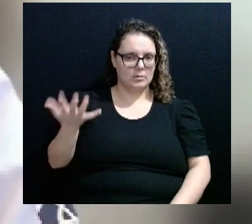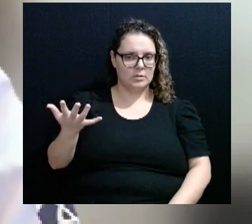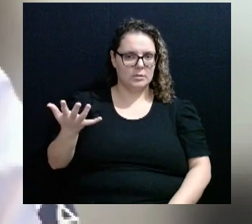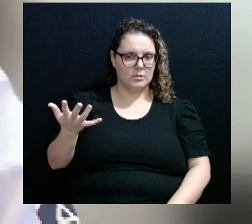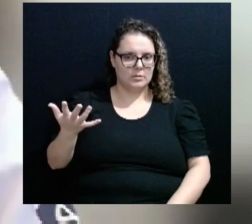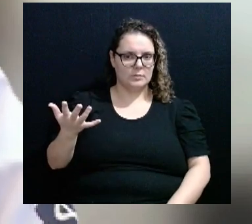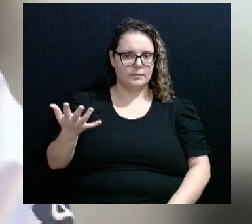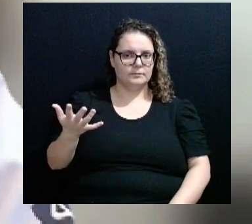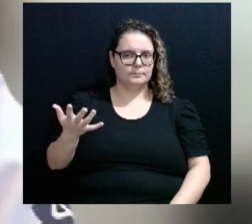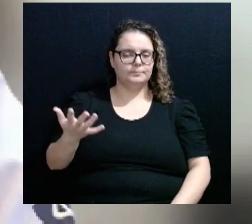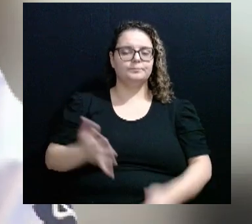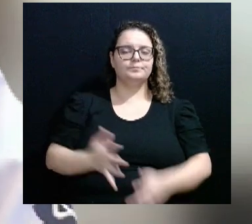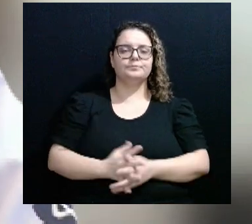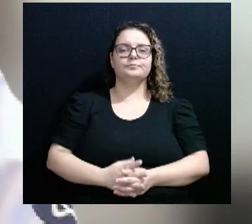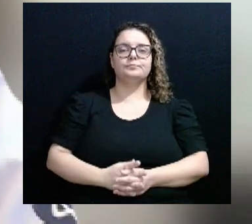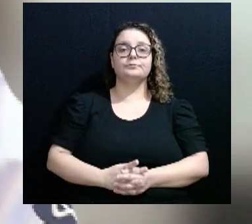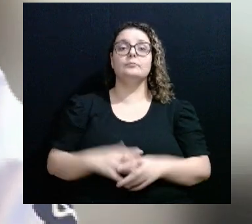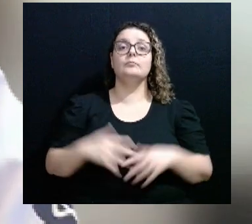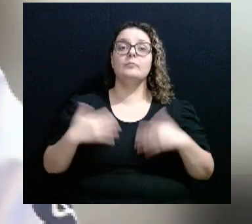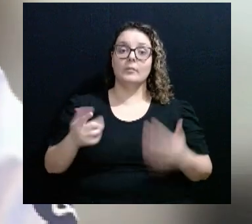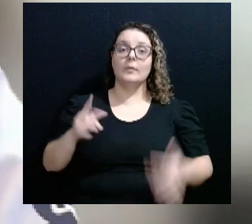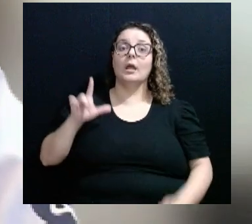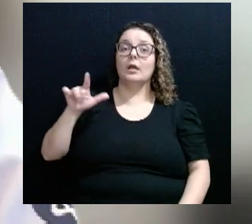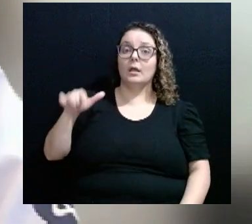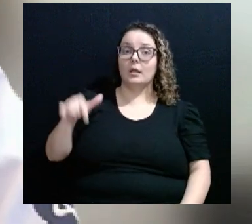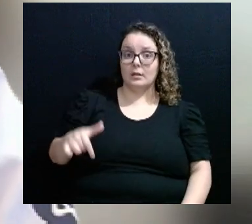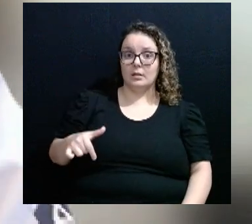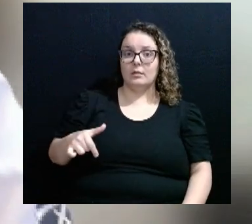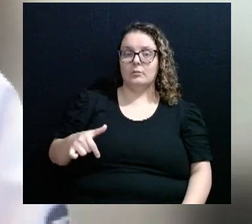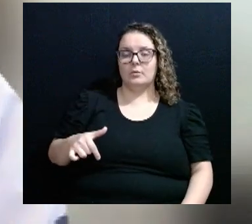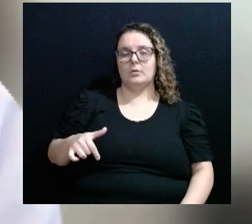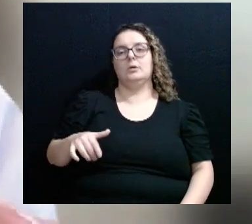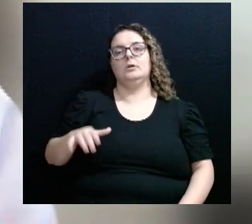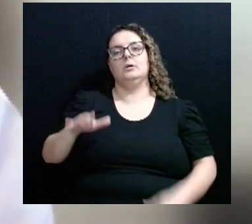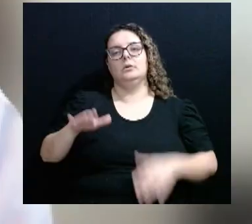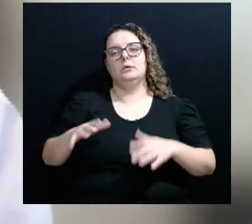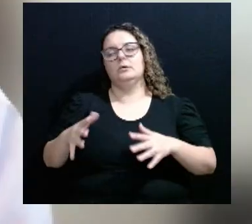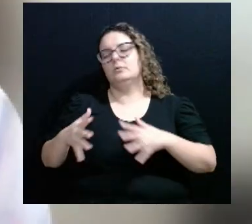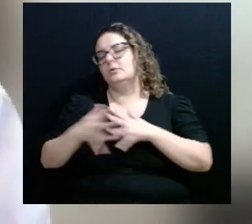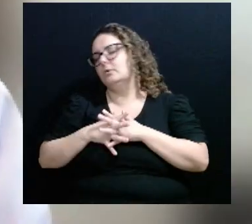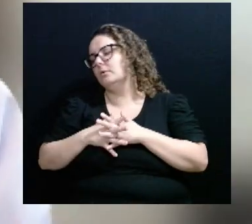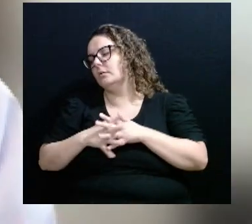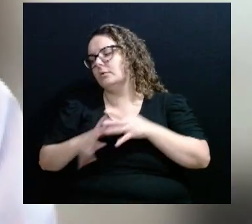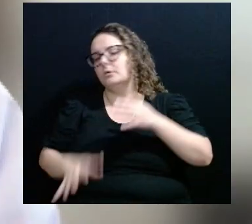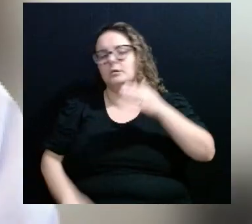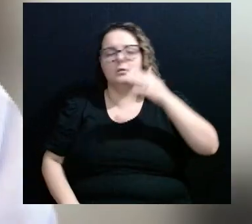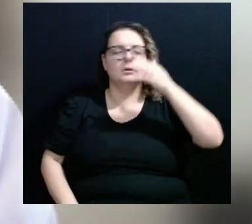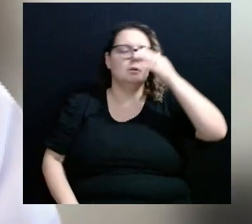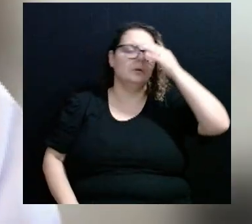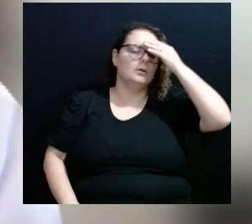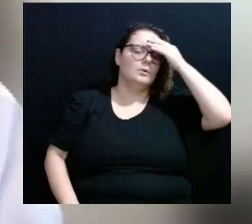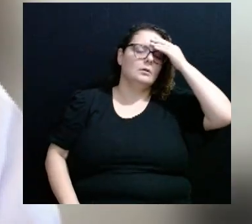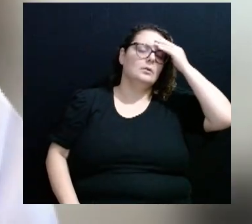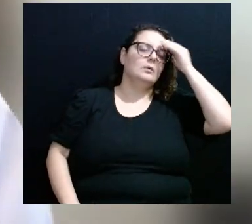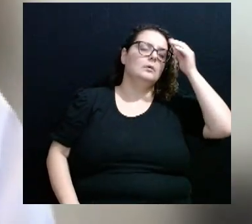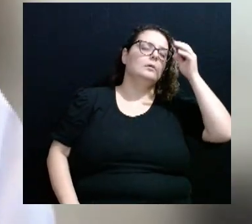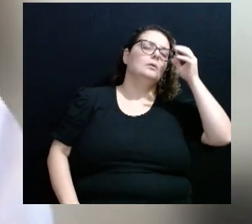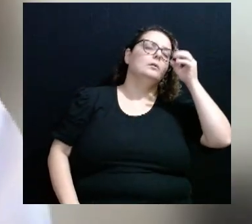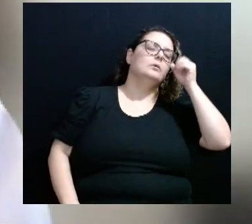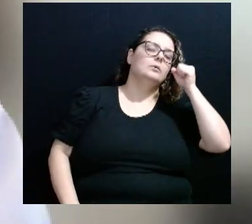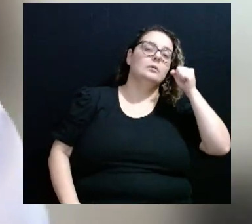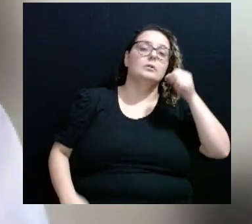essa convulsão está durando, sabe? E aí, depois disso, a pessoa às vezes fica confusa, às vezes ela